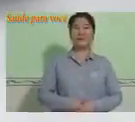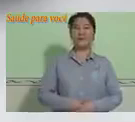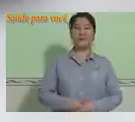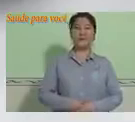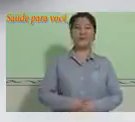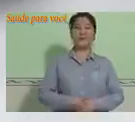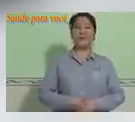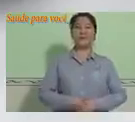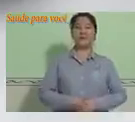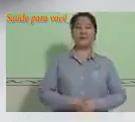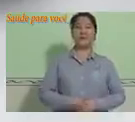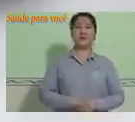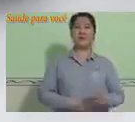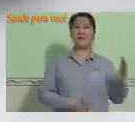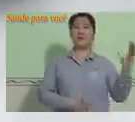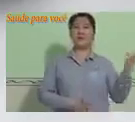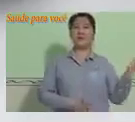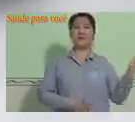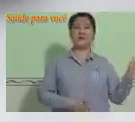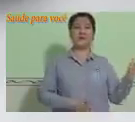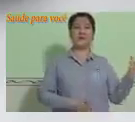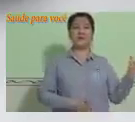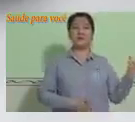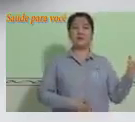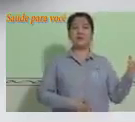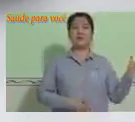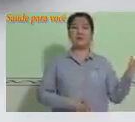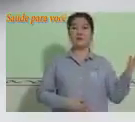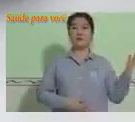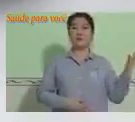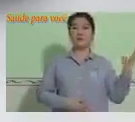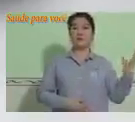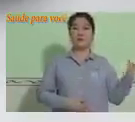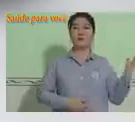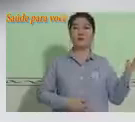isso, o homem deve realizar diariamente atividade física intensa durante